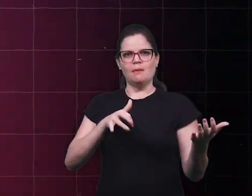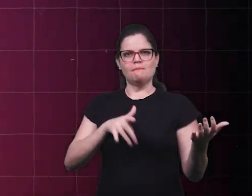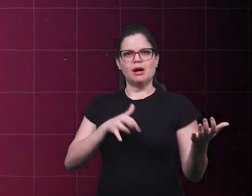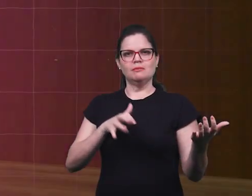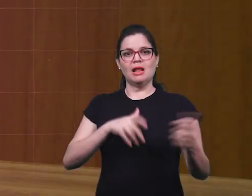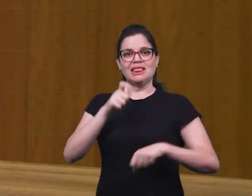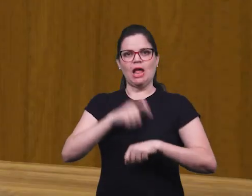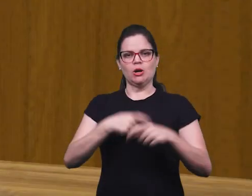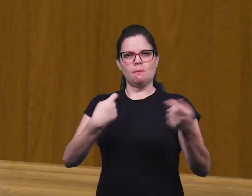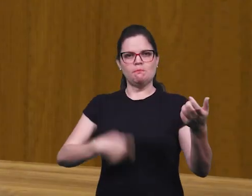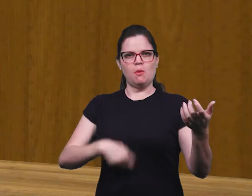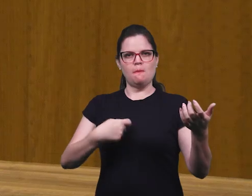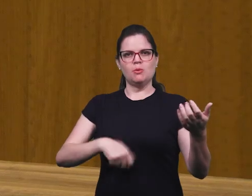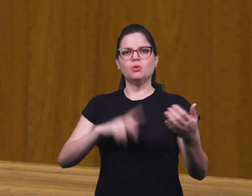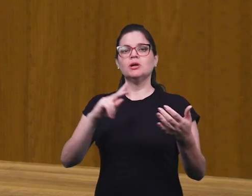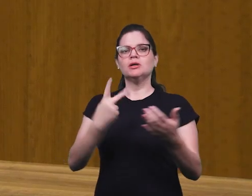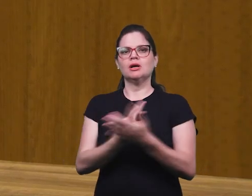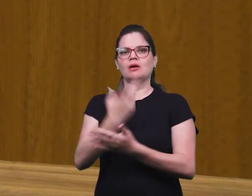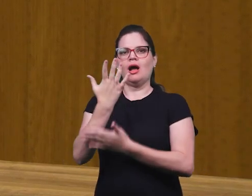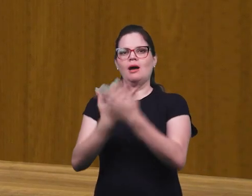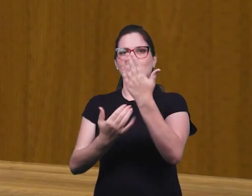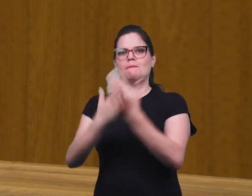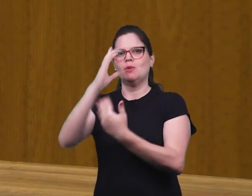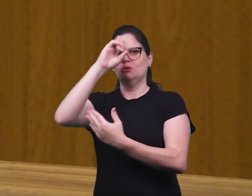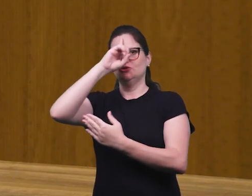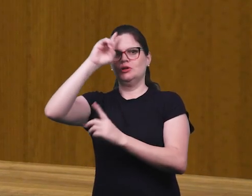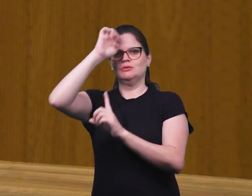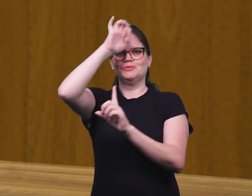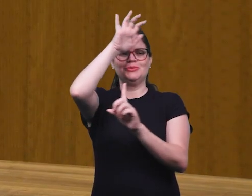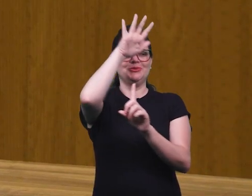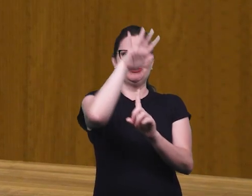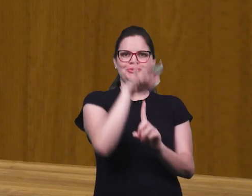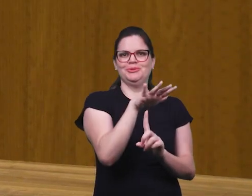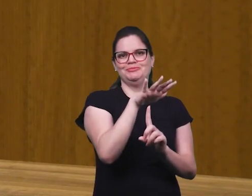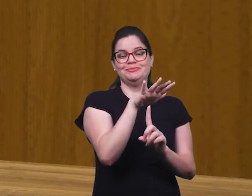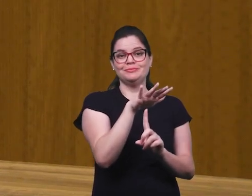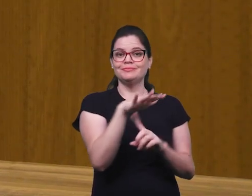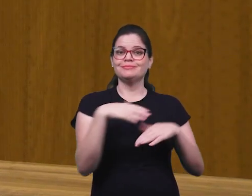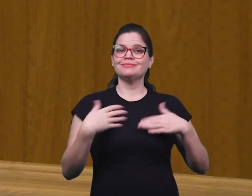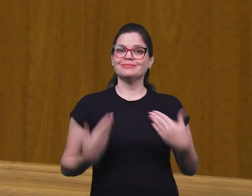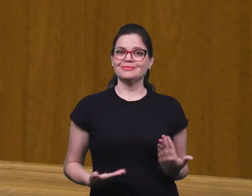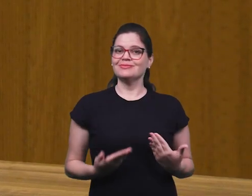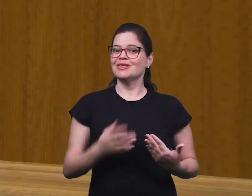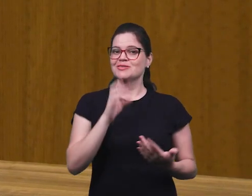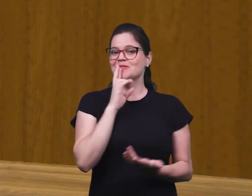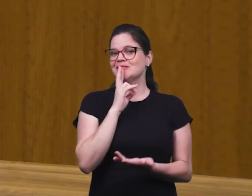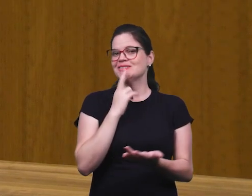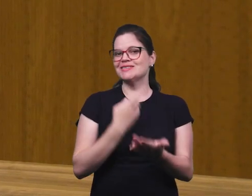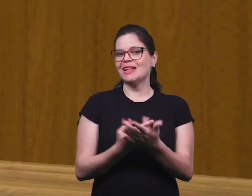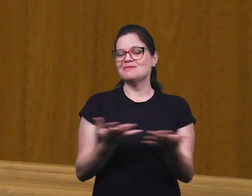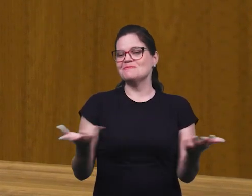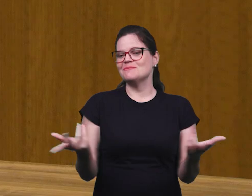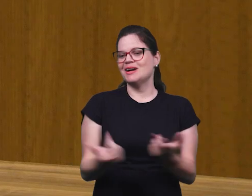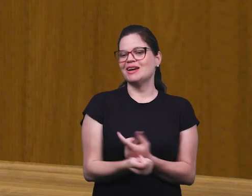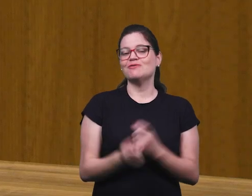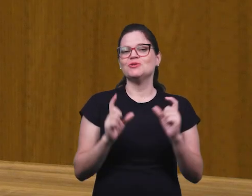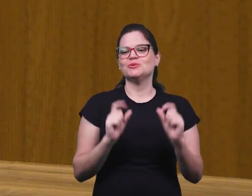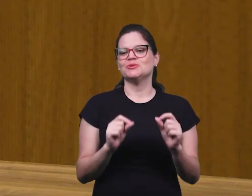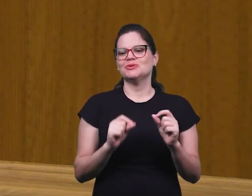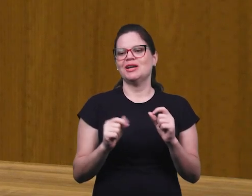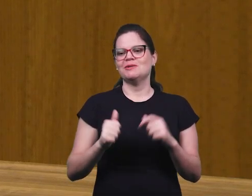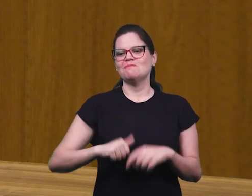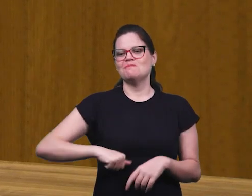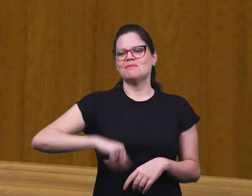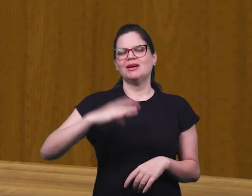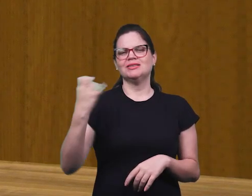Senhor. Então, gostaria de deixar para você que esse é um dos muitos benefícios, mas que o mais